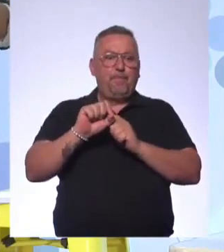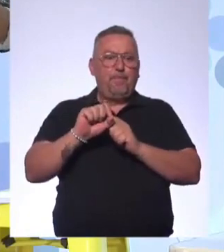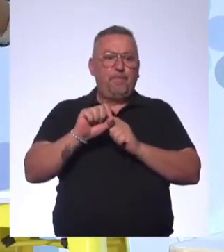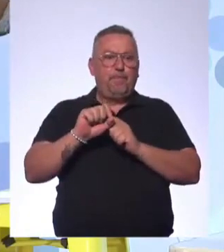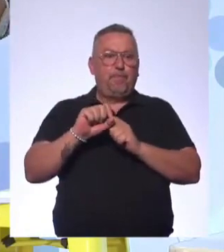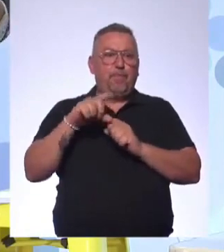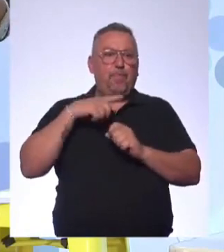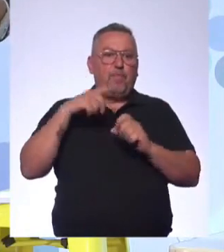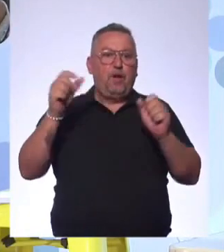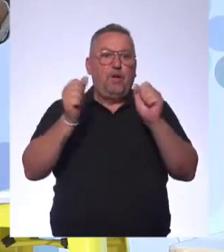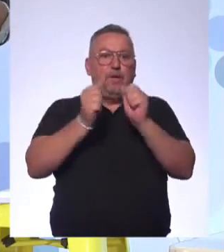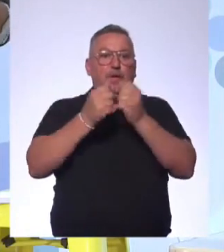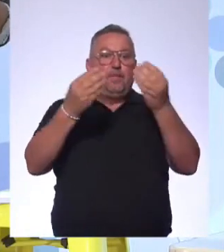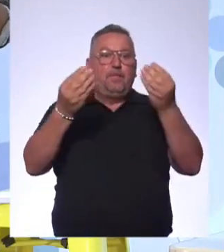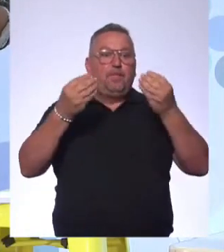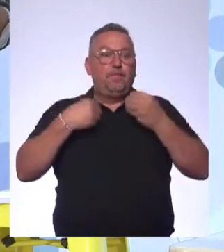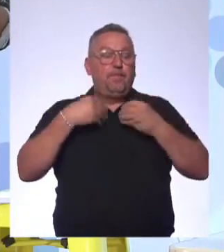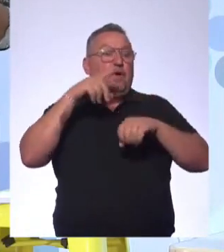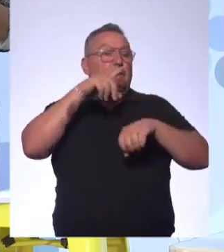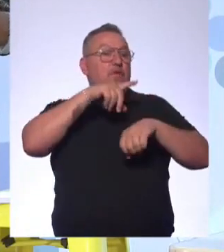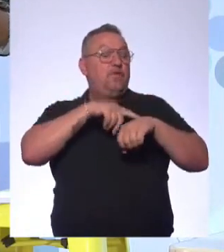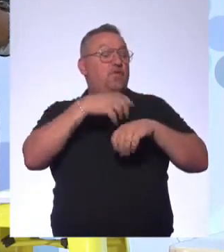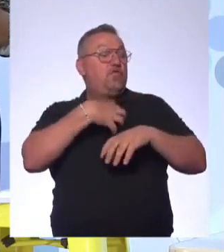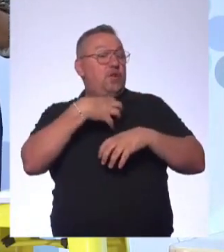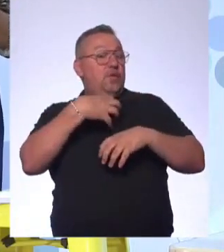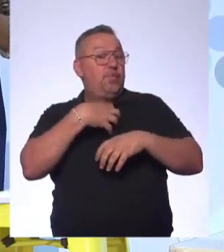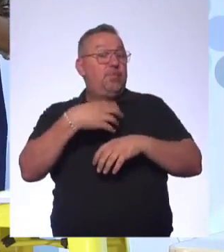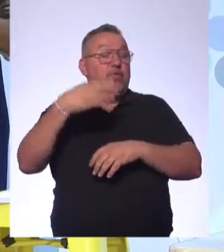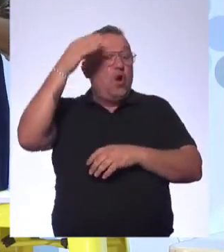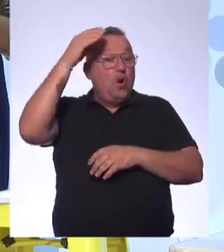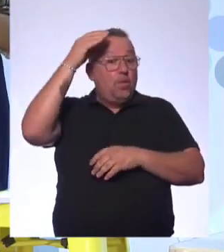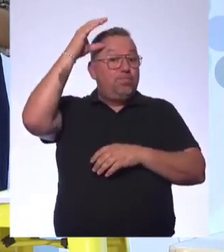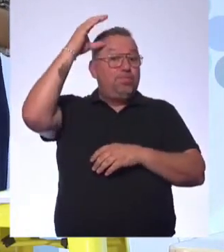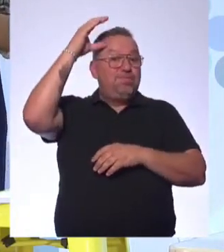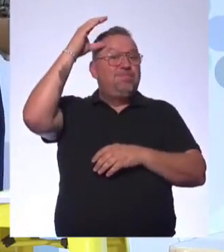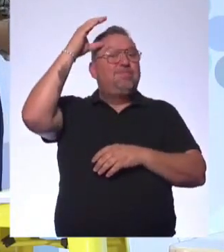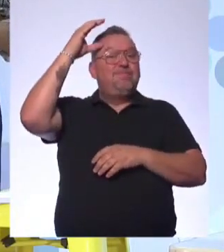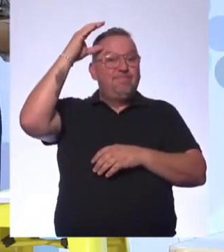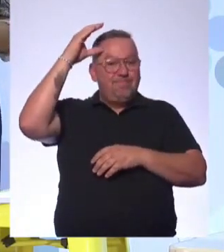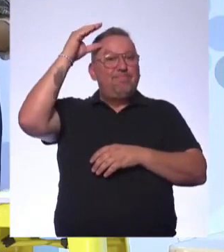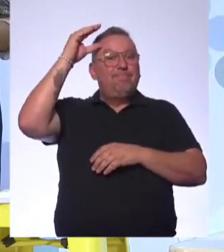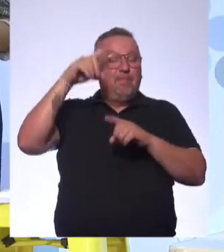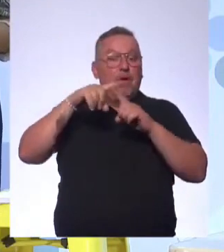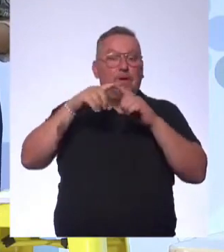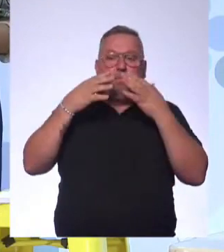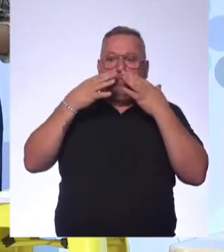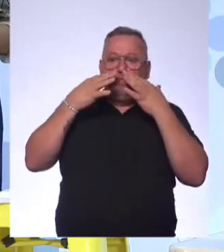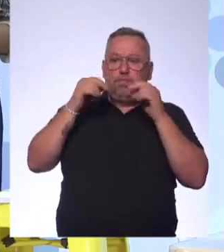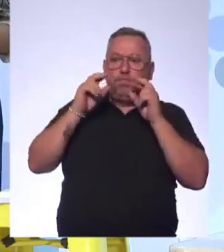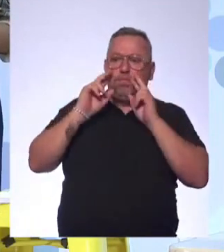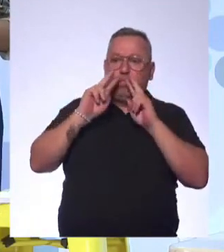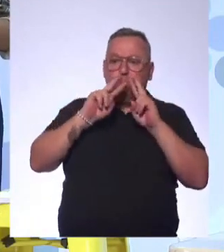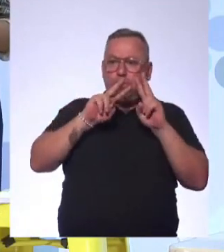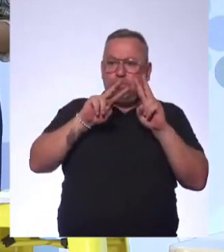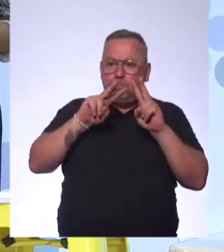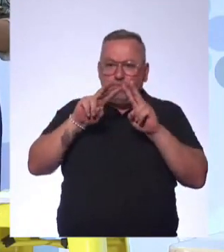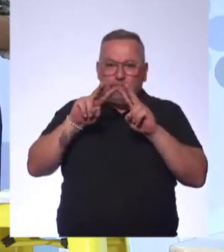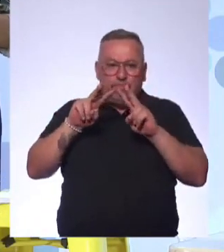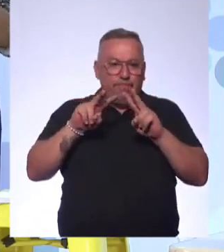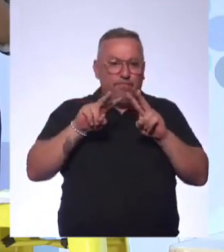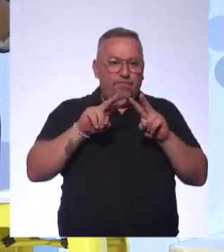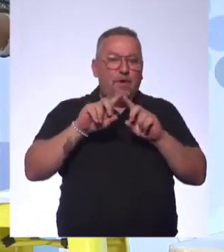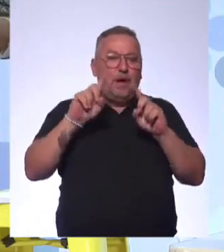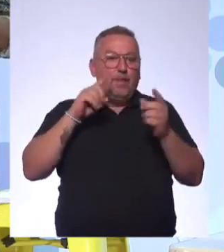vai acabar gerando um determinado tipo de conhecimento, né? Então, a observação é um ponto de